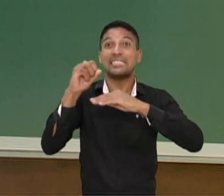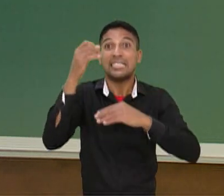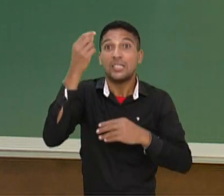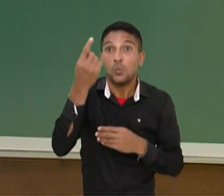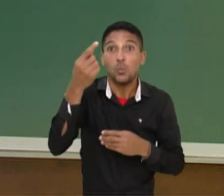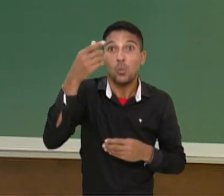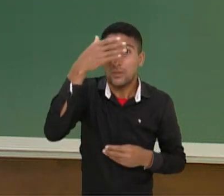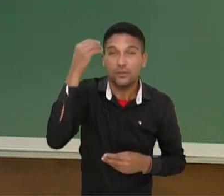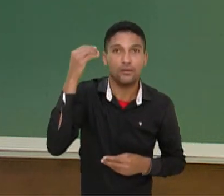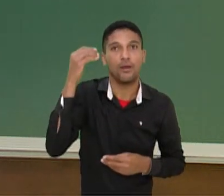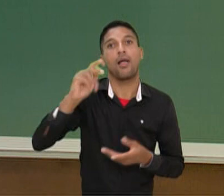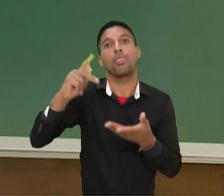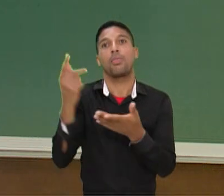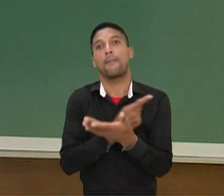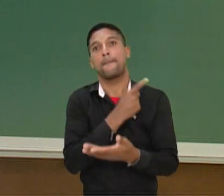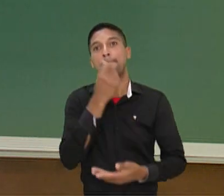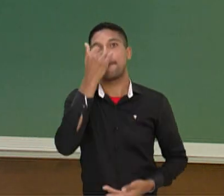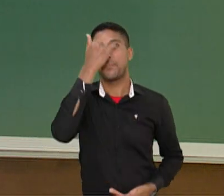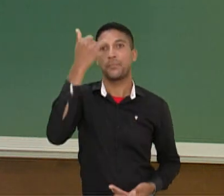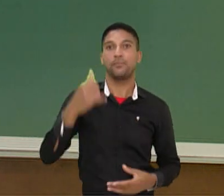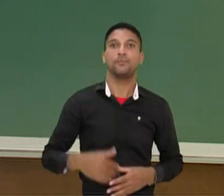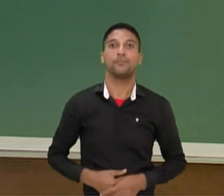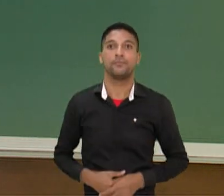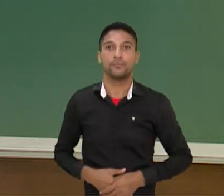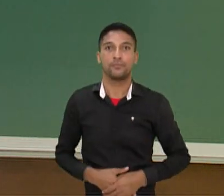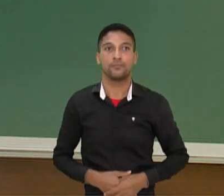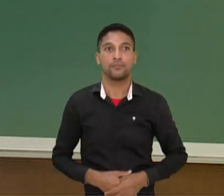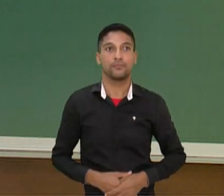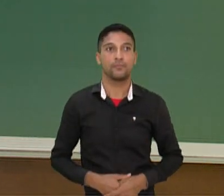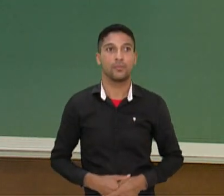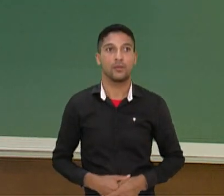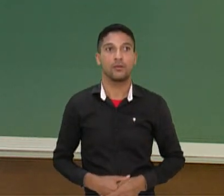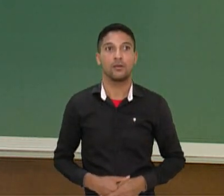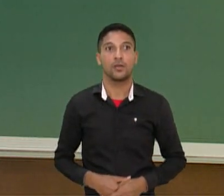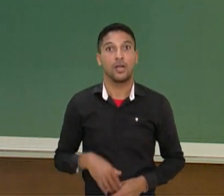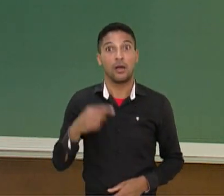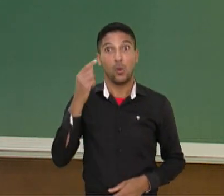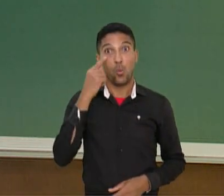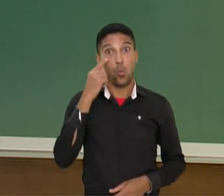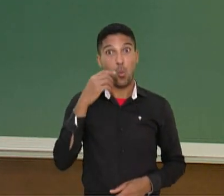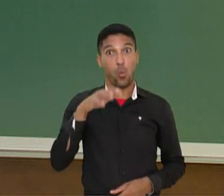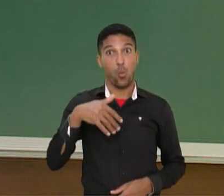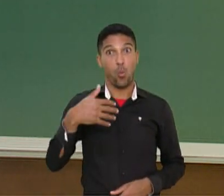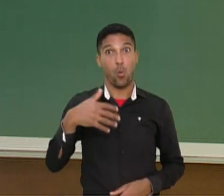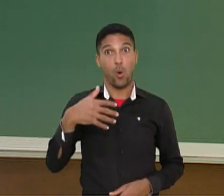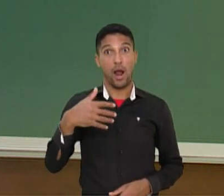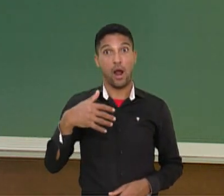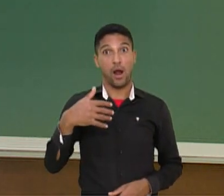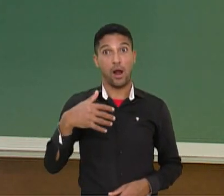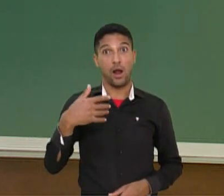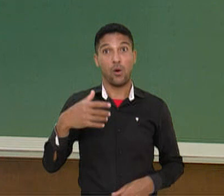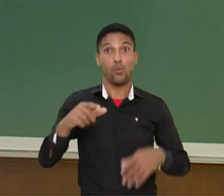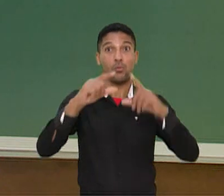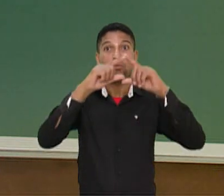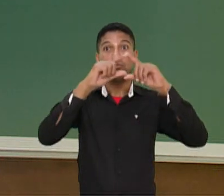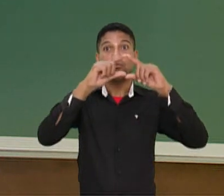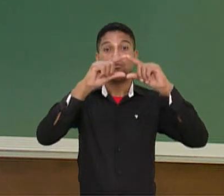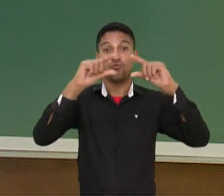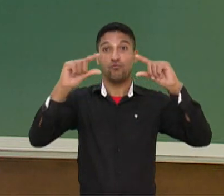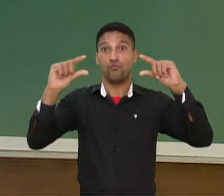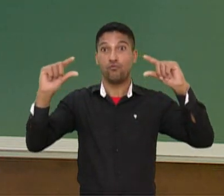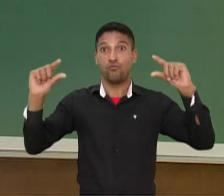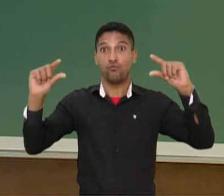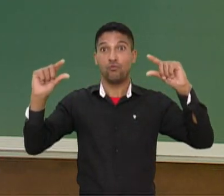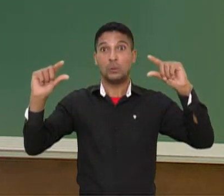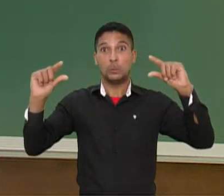tudo errado. Então, vamos prestar atenção nisso. Agora, essa expressão que é bem compridinha, vai ficar bem